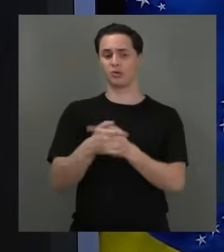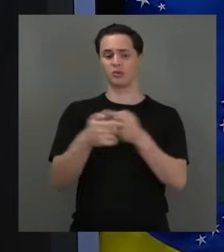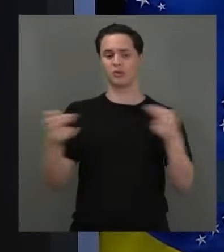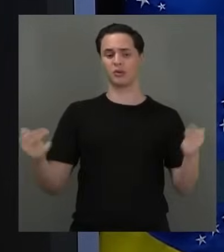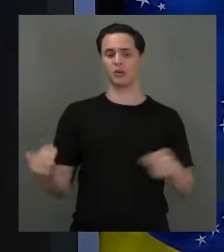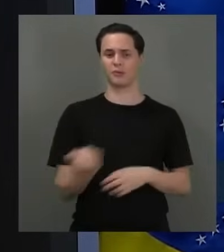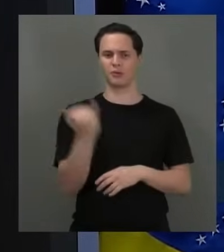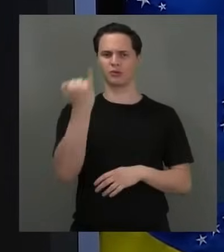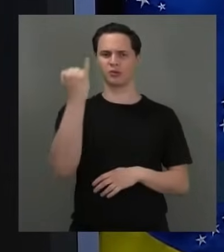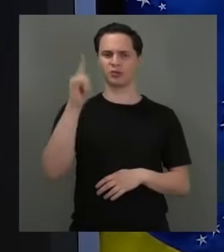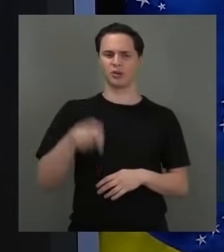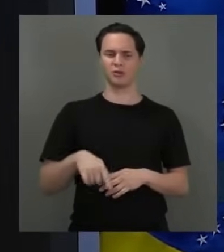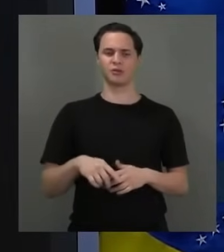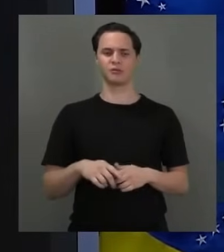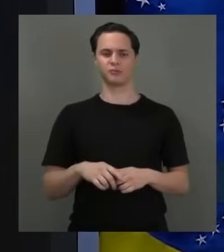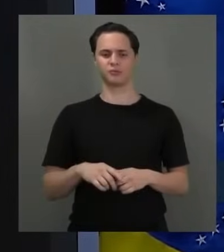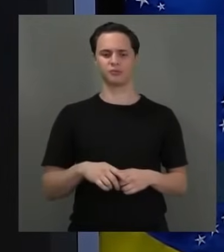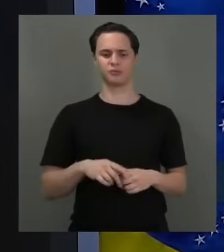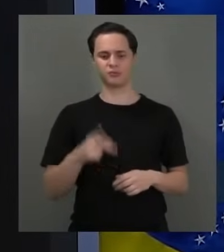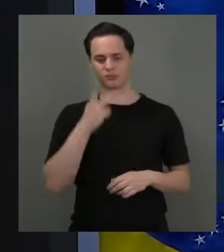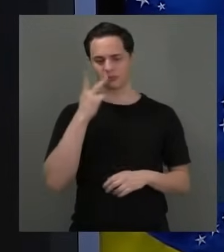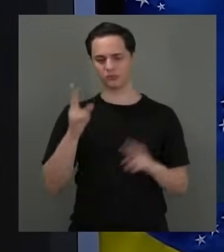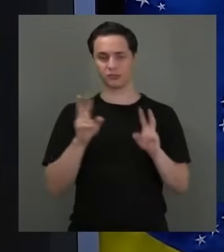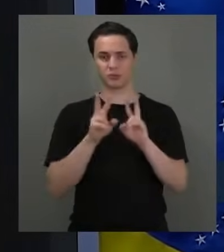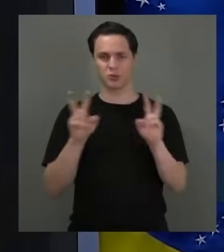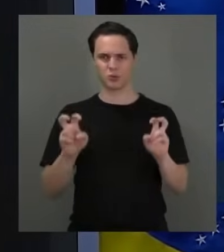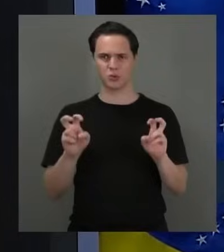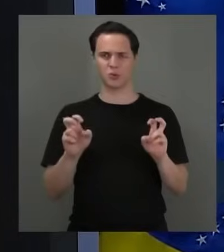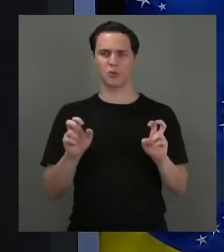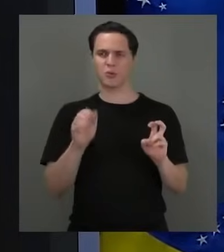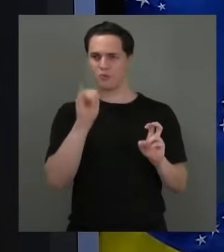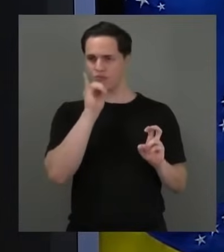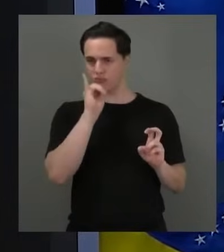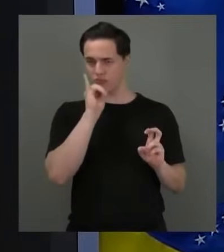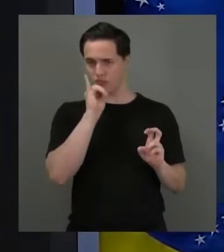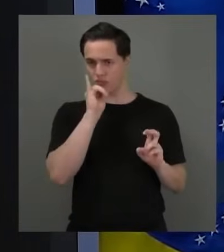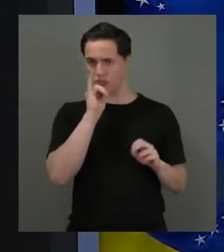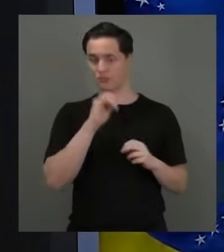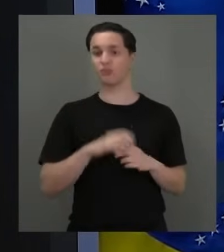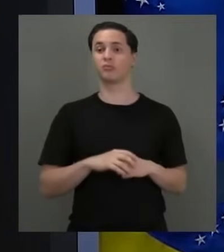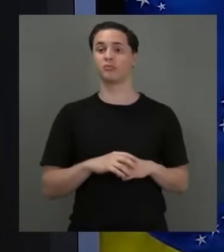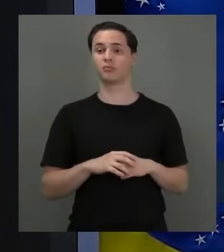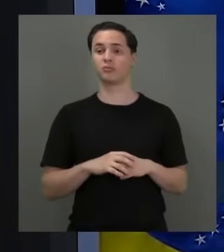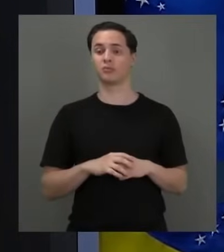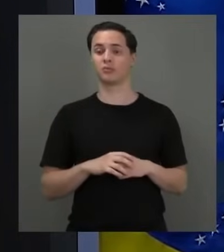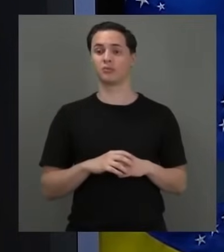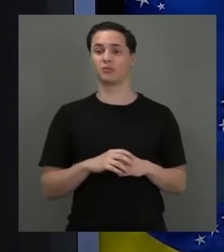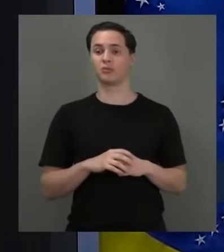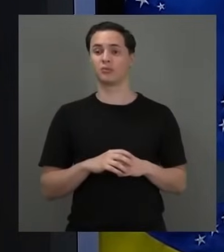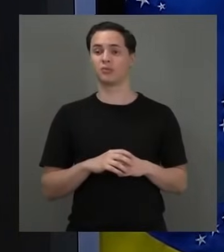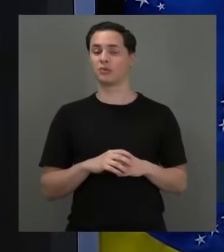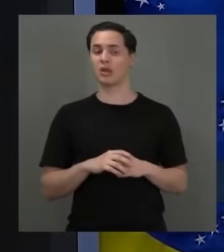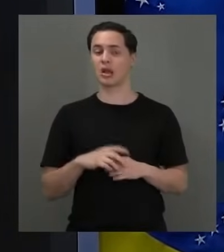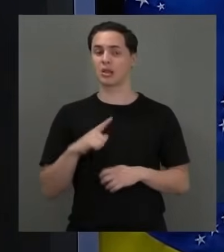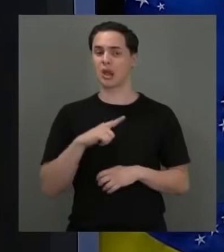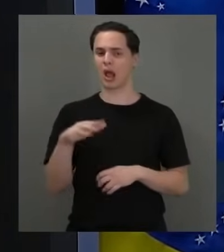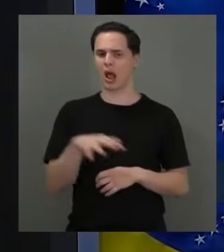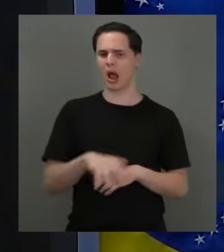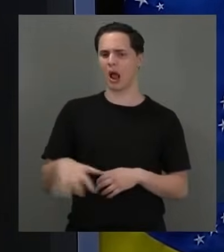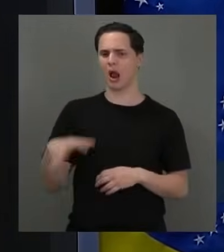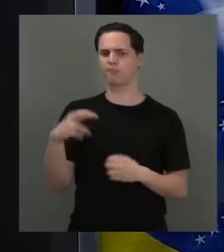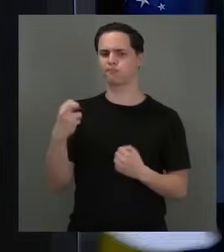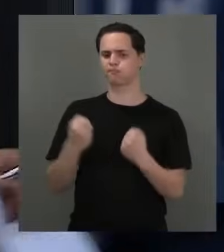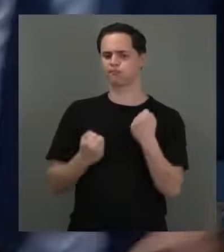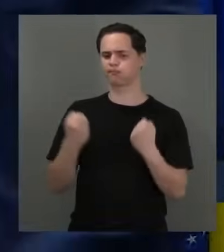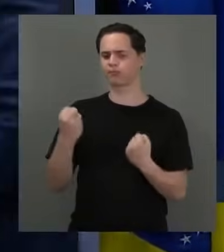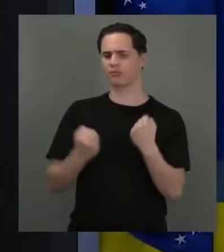tenha a se levantar aqui, é, além dessa questão, dessa distorção com a indústria automotiva, nós temos